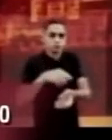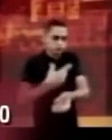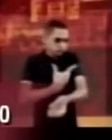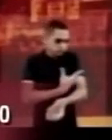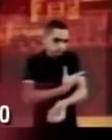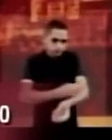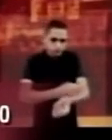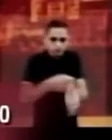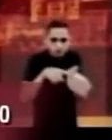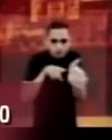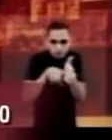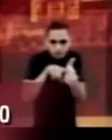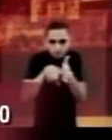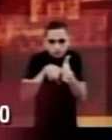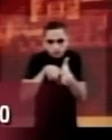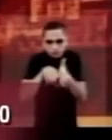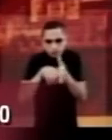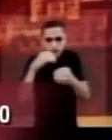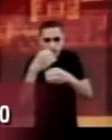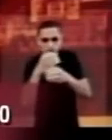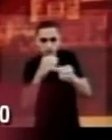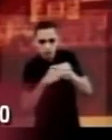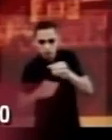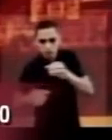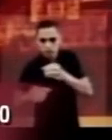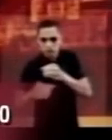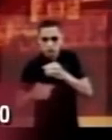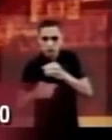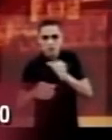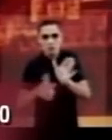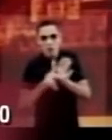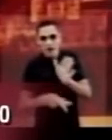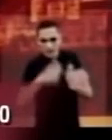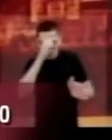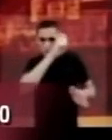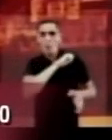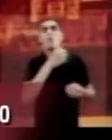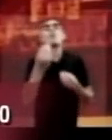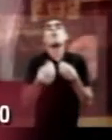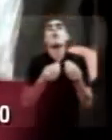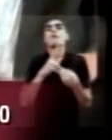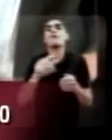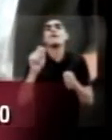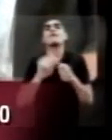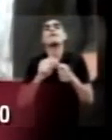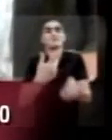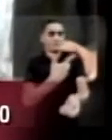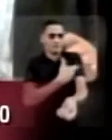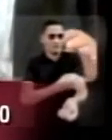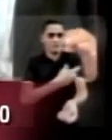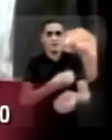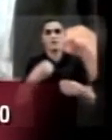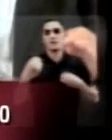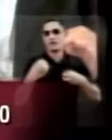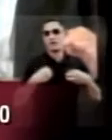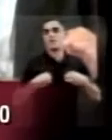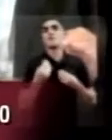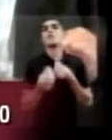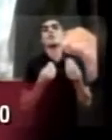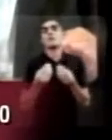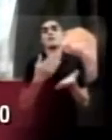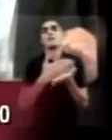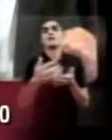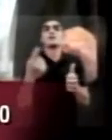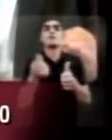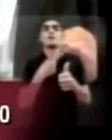cidade de São José do Rio Preto. Como que vai ser feito esse inquérito sorológico? A gente vai começar primeiro